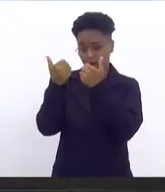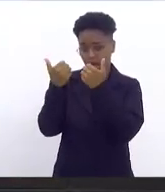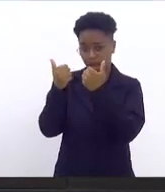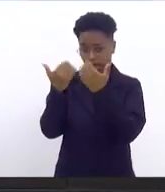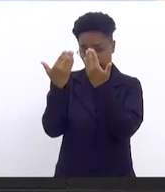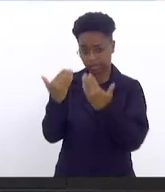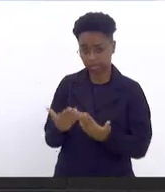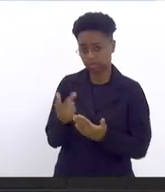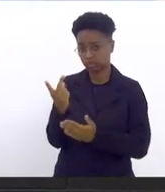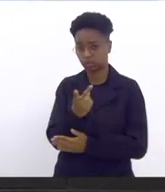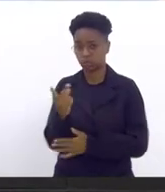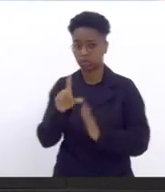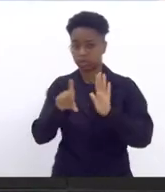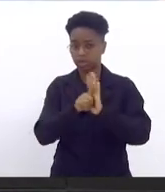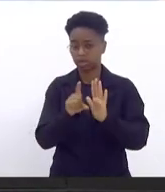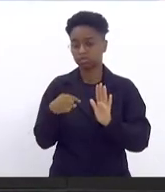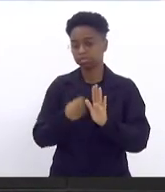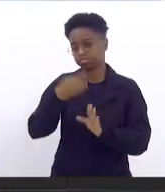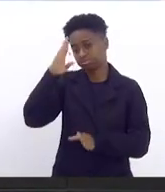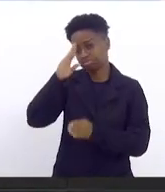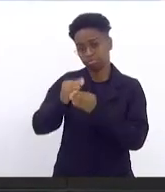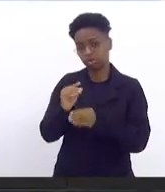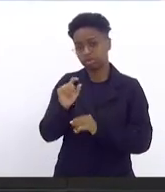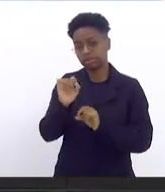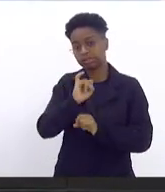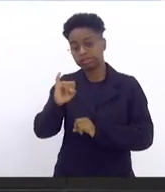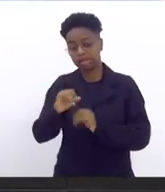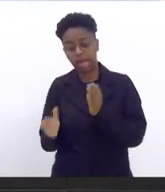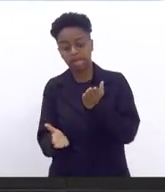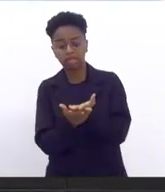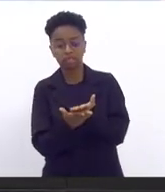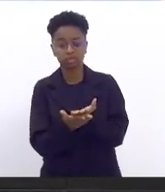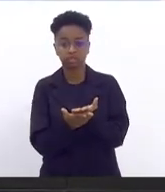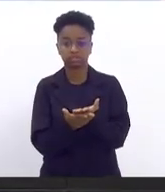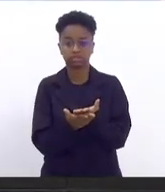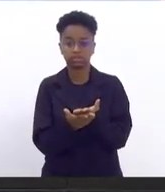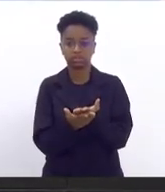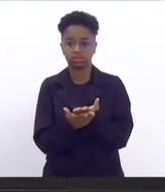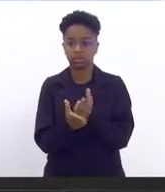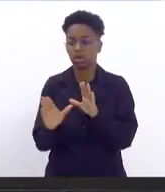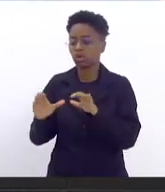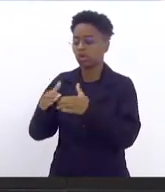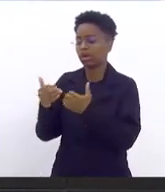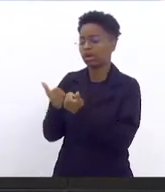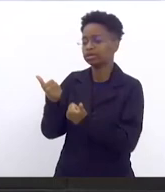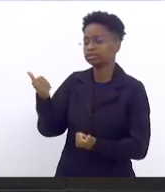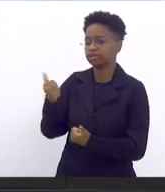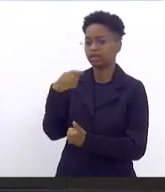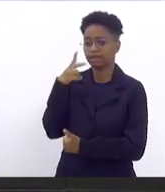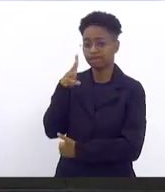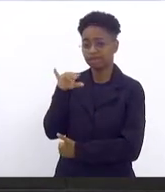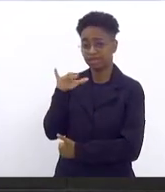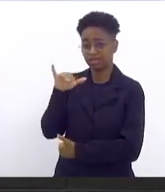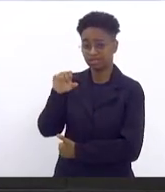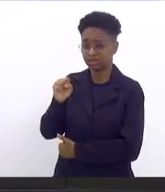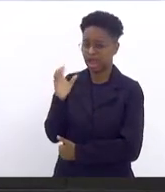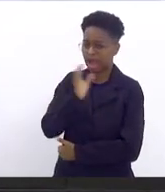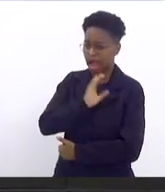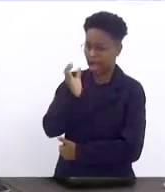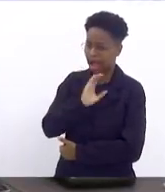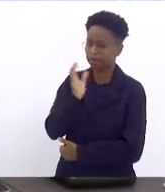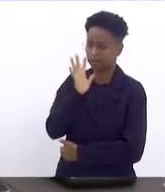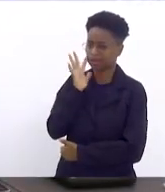leis, a gente chegar no entendimento aqui, ou de uma anexação... Ou essa assessoria do deputado Vinícius é muito rápida,